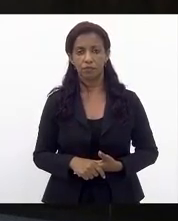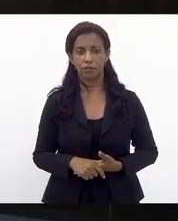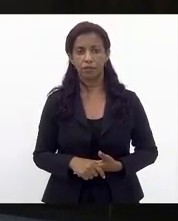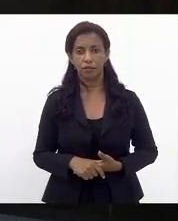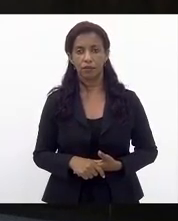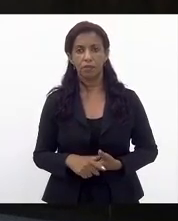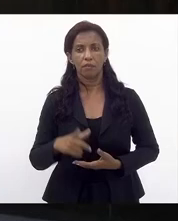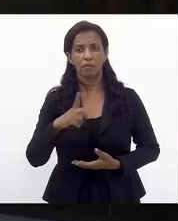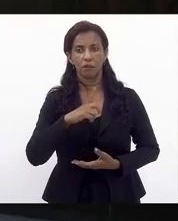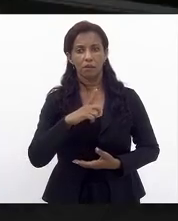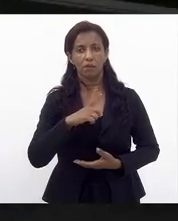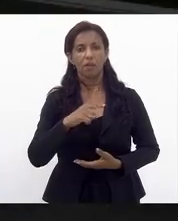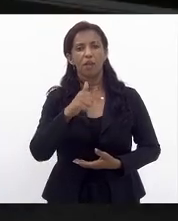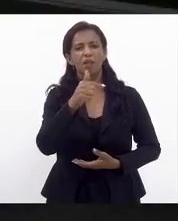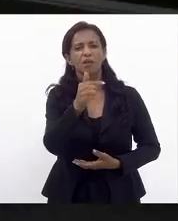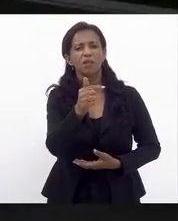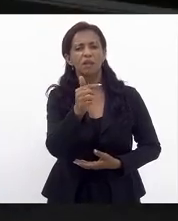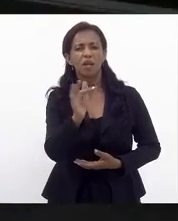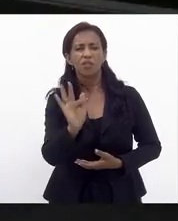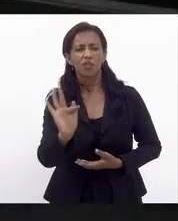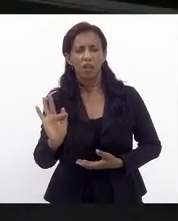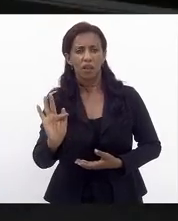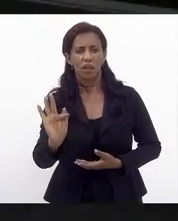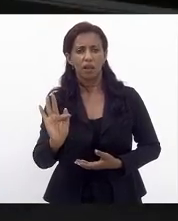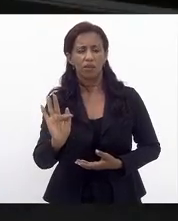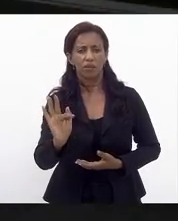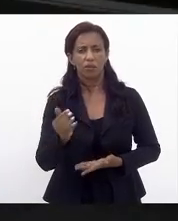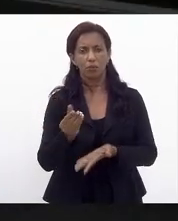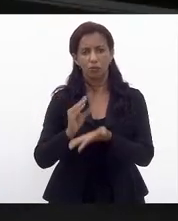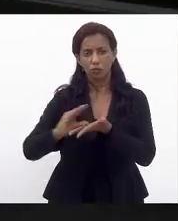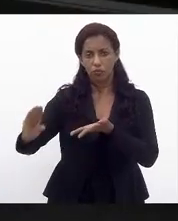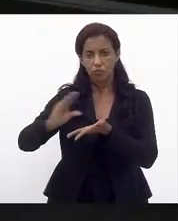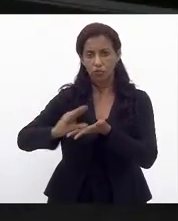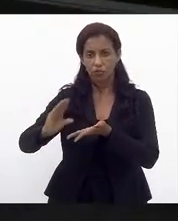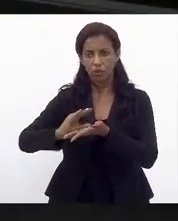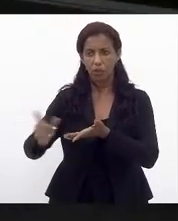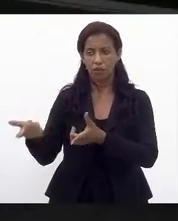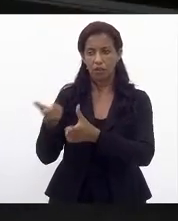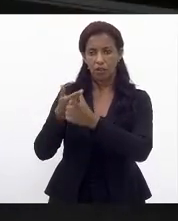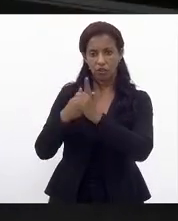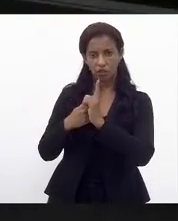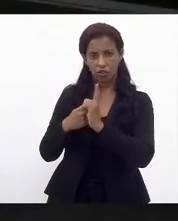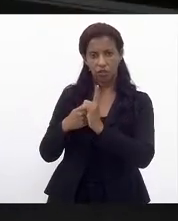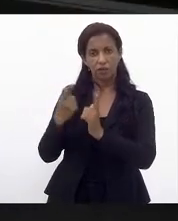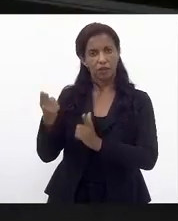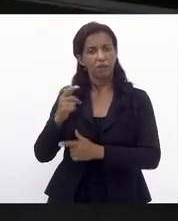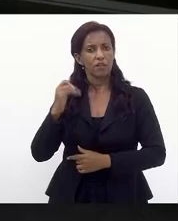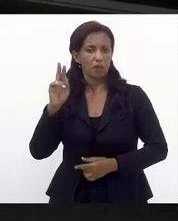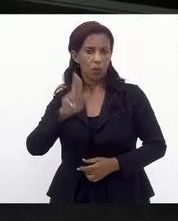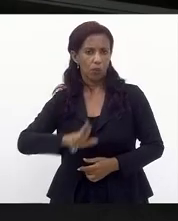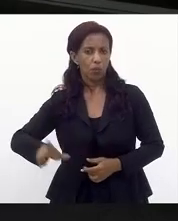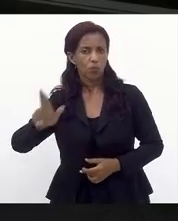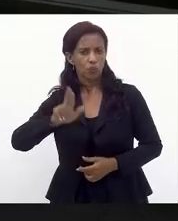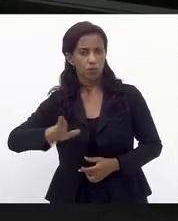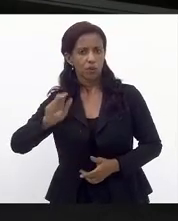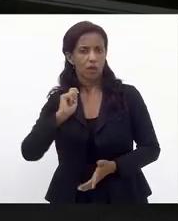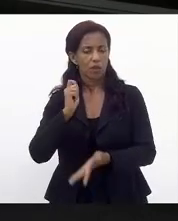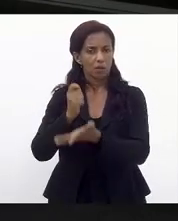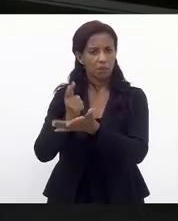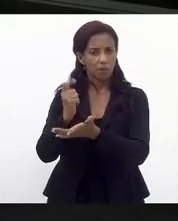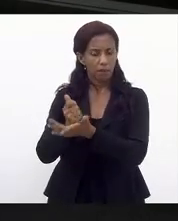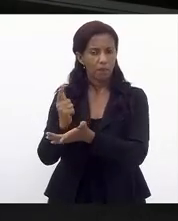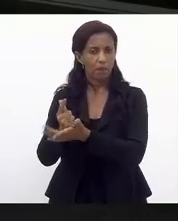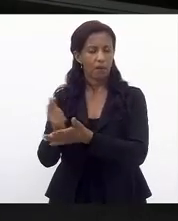e não tá assim elas 7f Desculpe os créditos inscritos em dívida ativa será um parceiro de utilização na amortização do